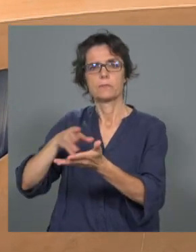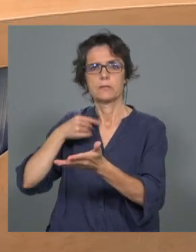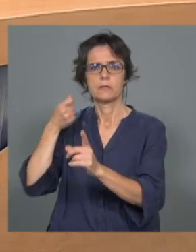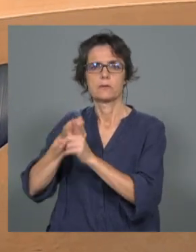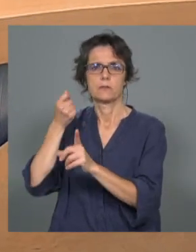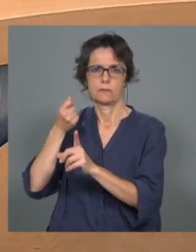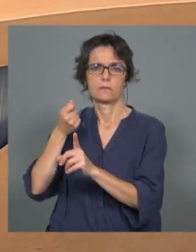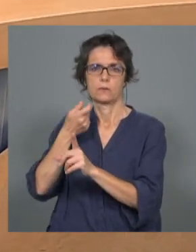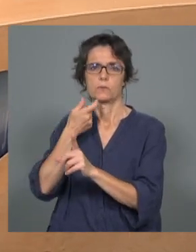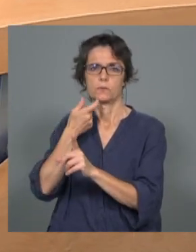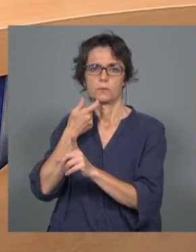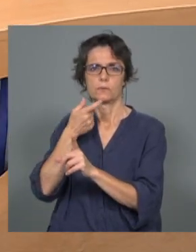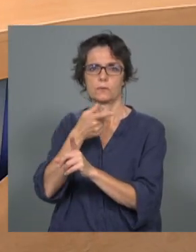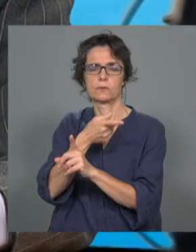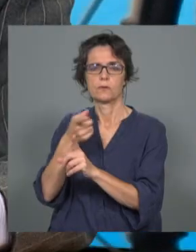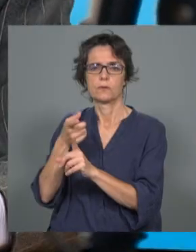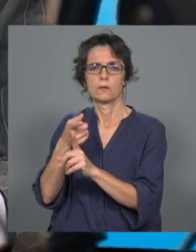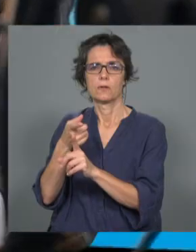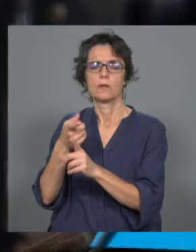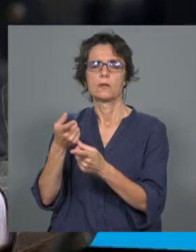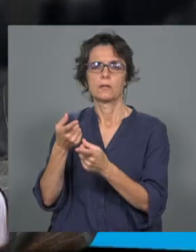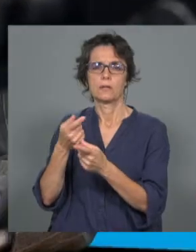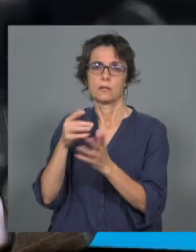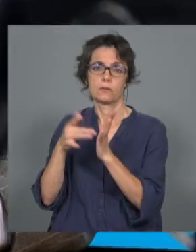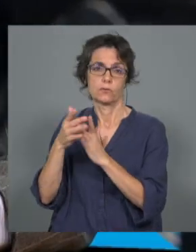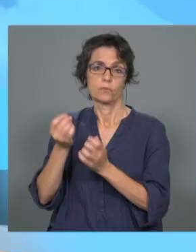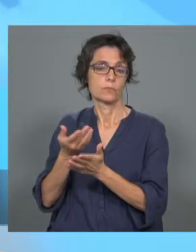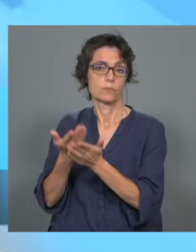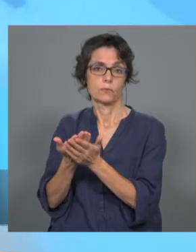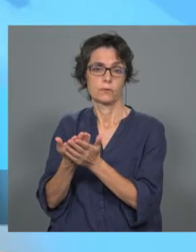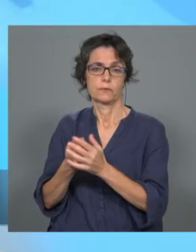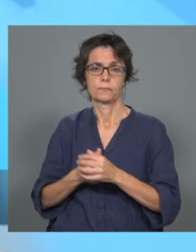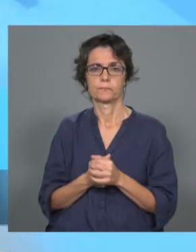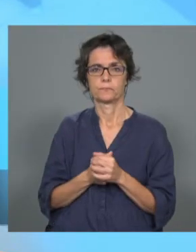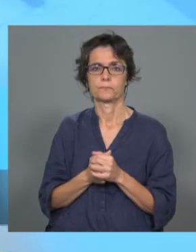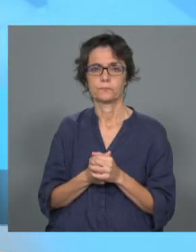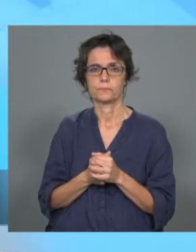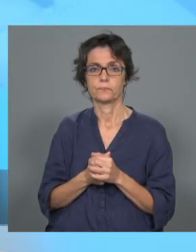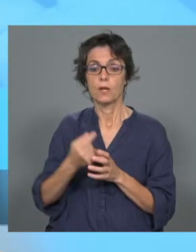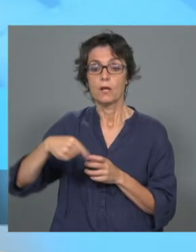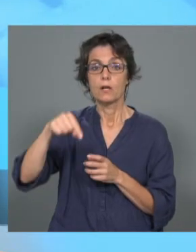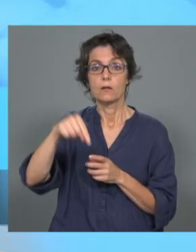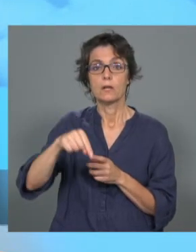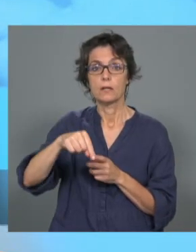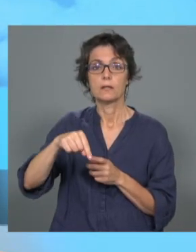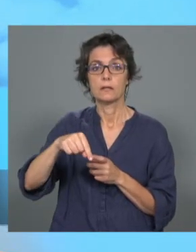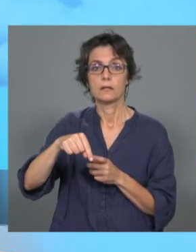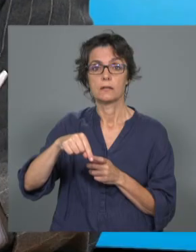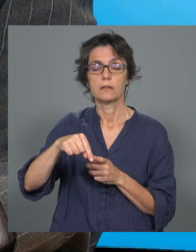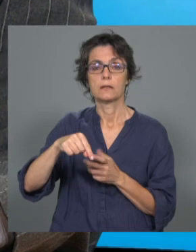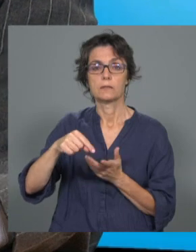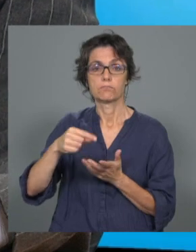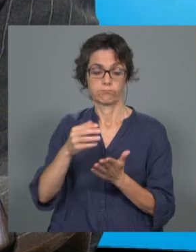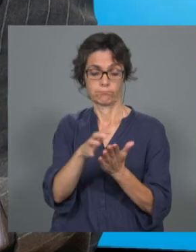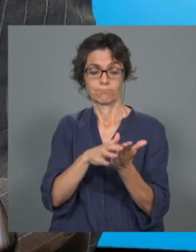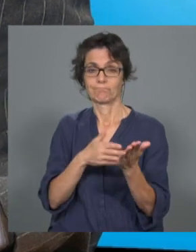desafios contrastantes que são propostos por Jesus na sua mensagem. E nós temos aqui certamente muito bem espelhado isto.